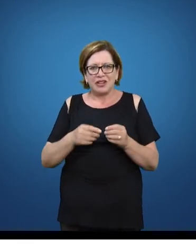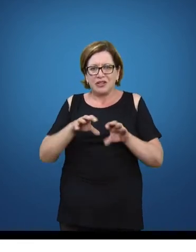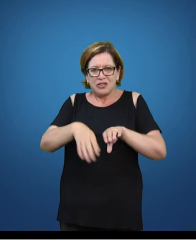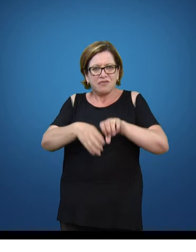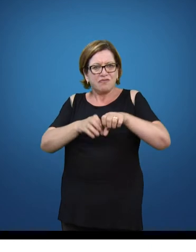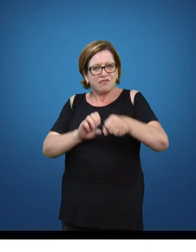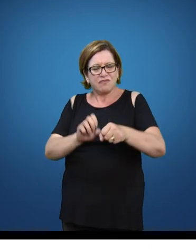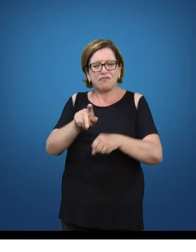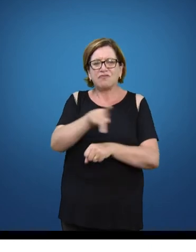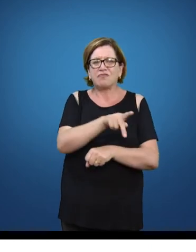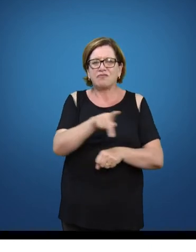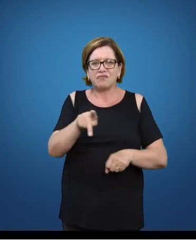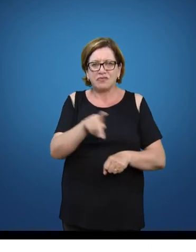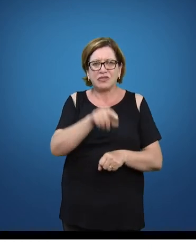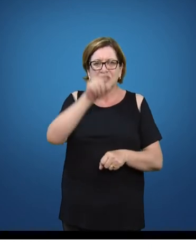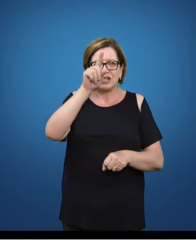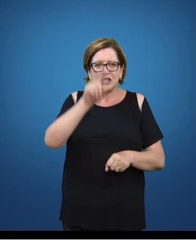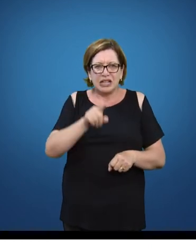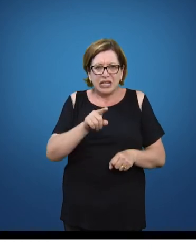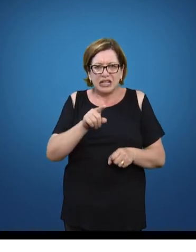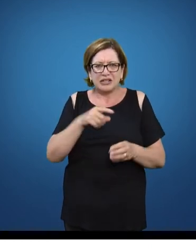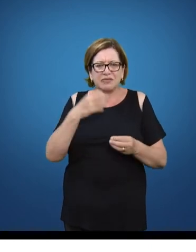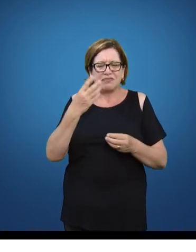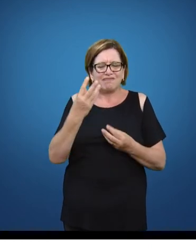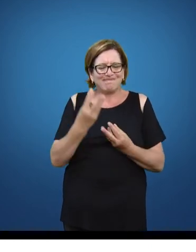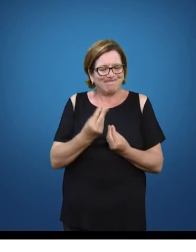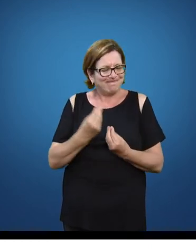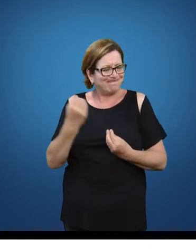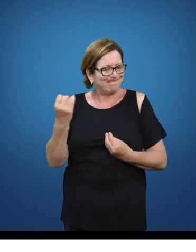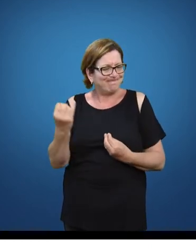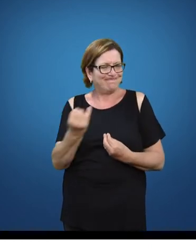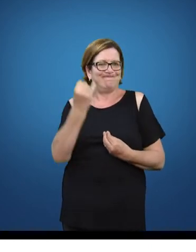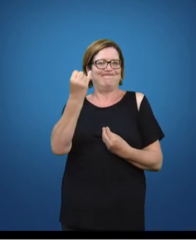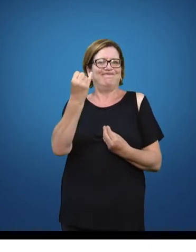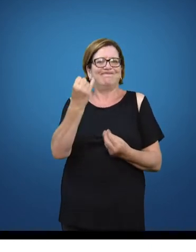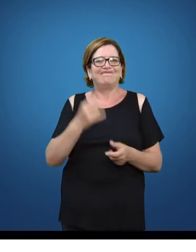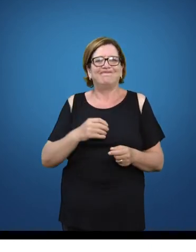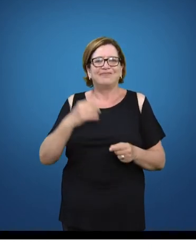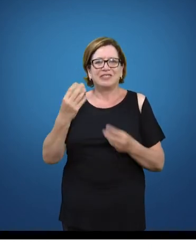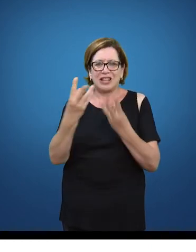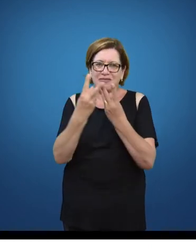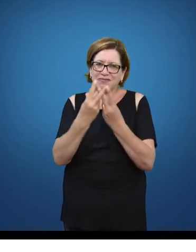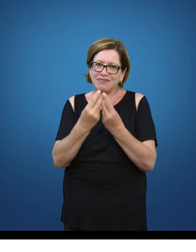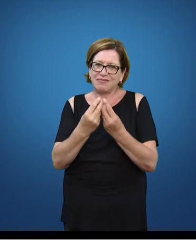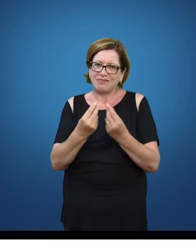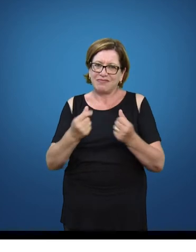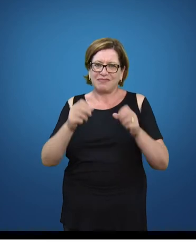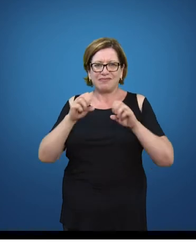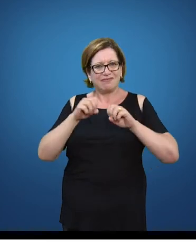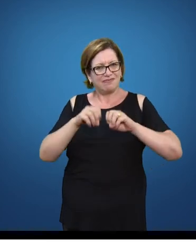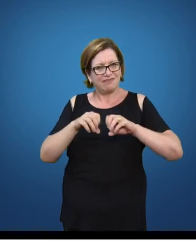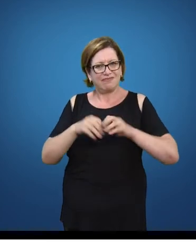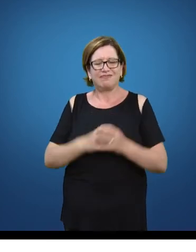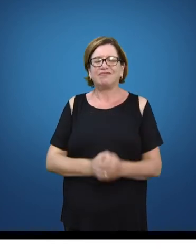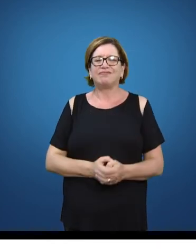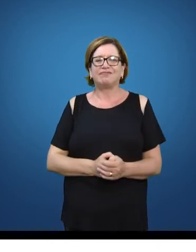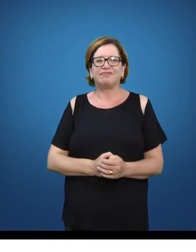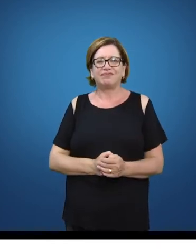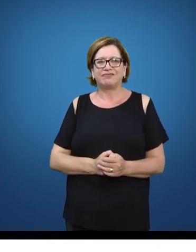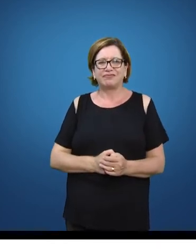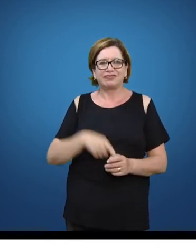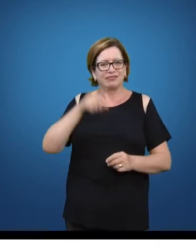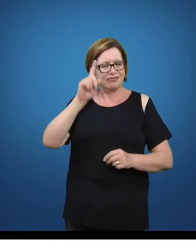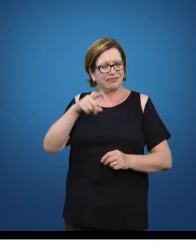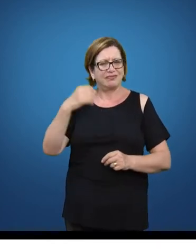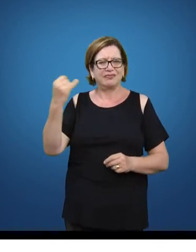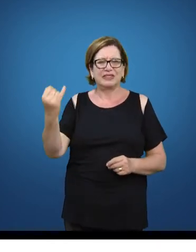professores ela é um ponto muito importante na qualidade educacional ela